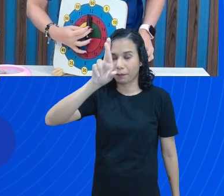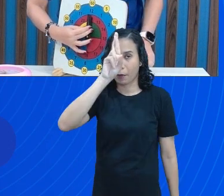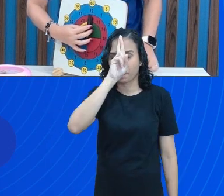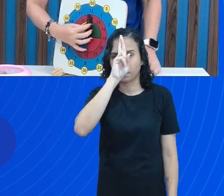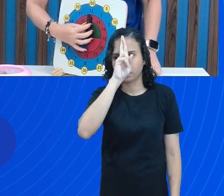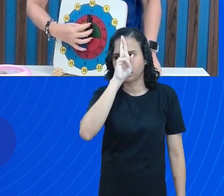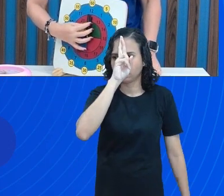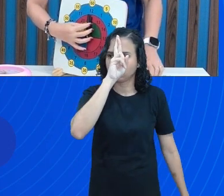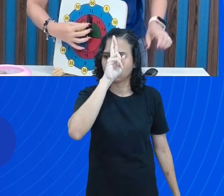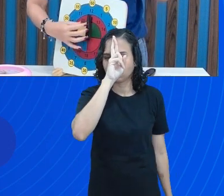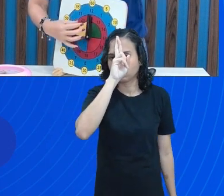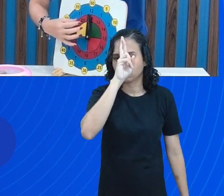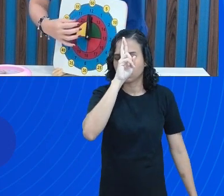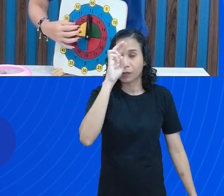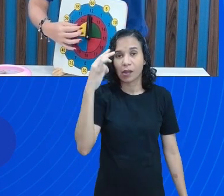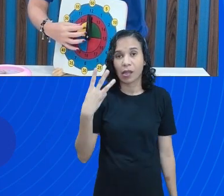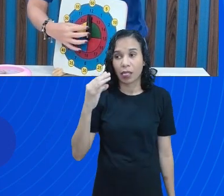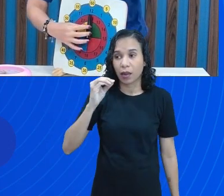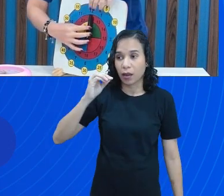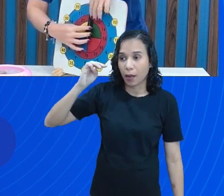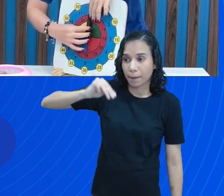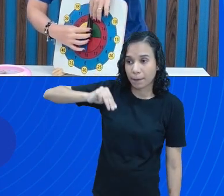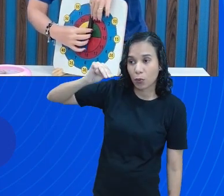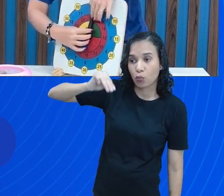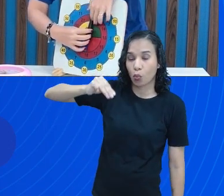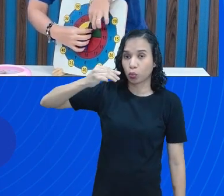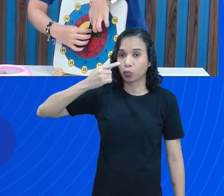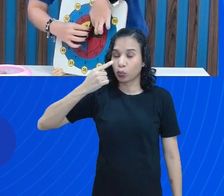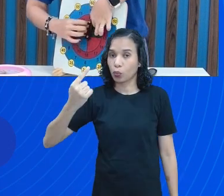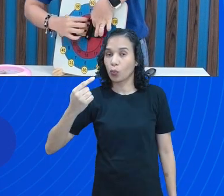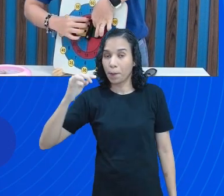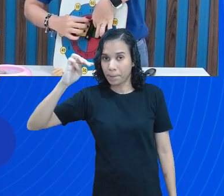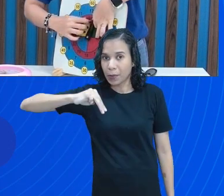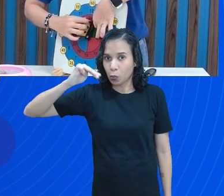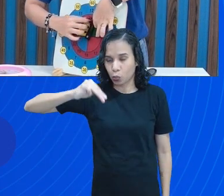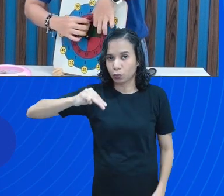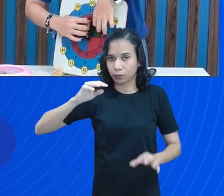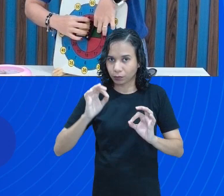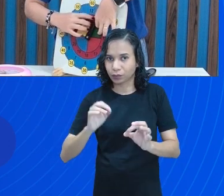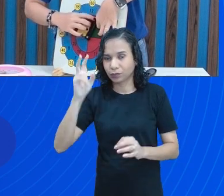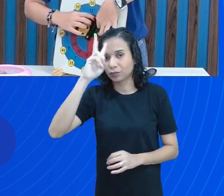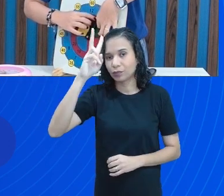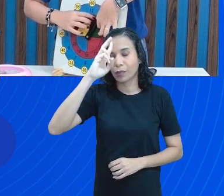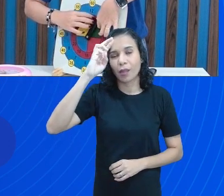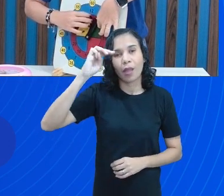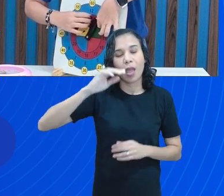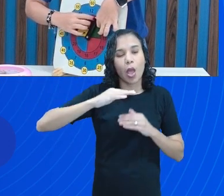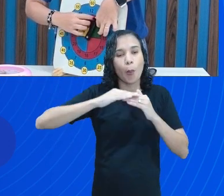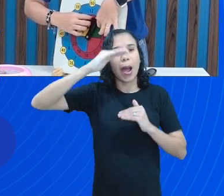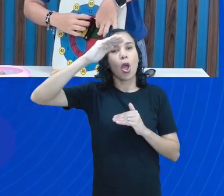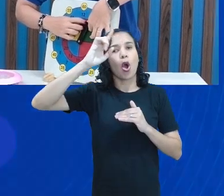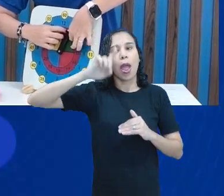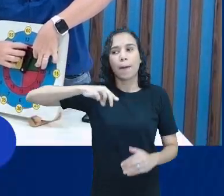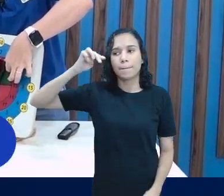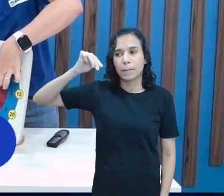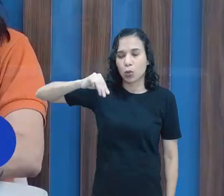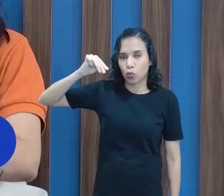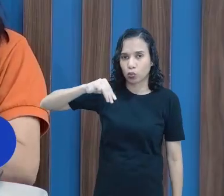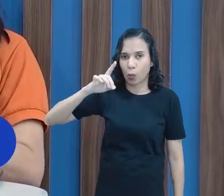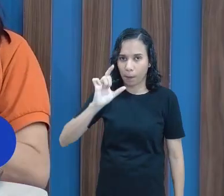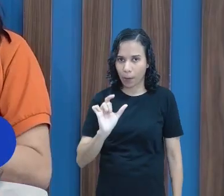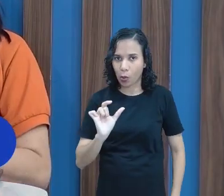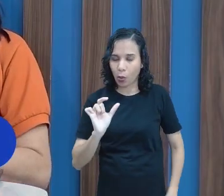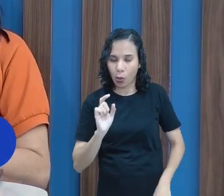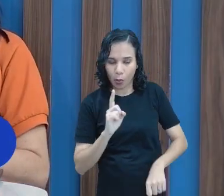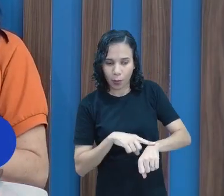horas. Passaram-se 30 minutos, vou contar os minutos, tá? Lembrando que o ponteiro maior é o dos minutos.